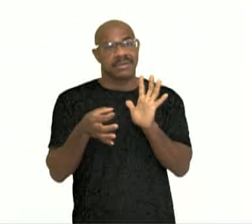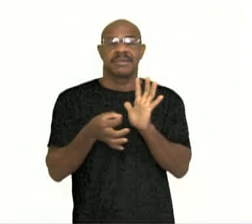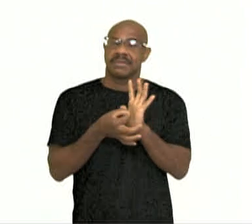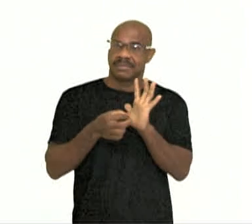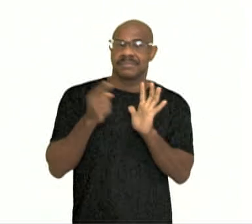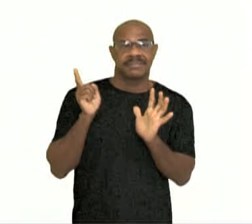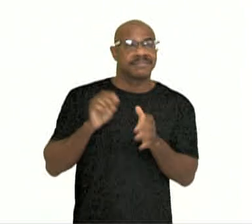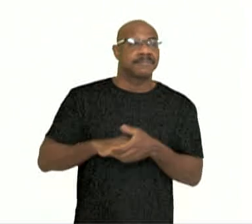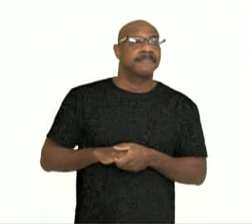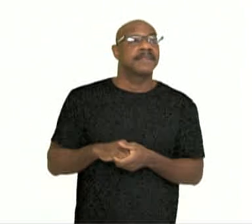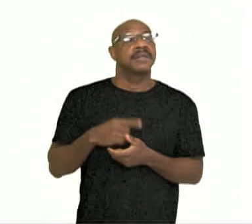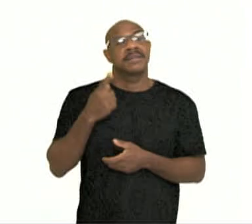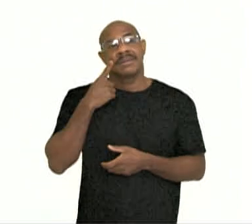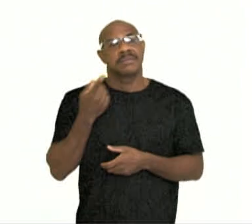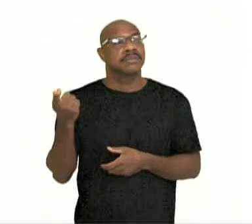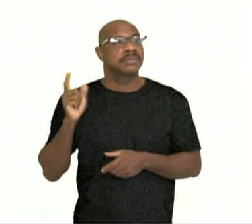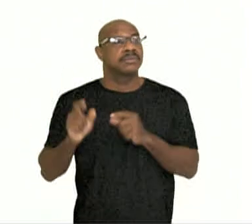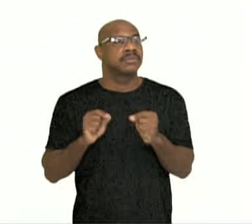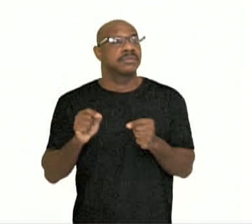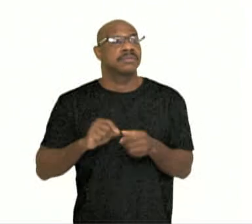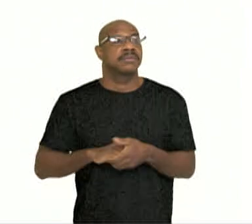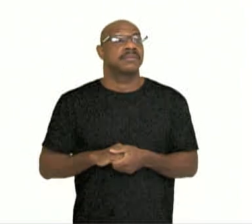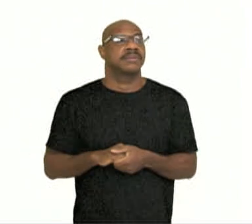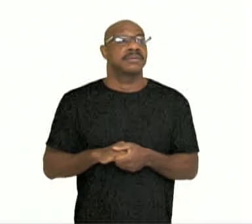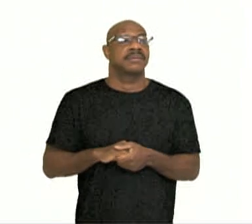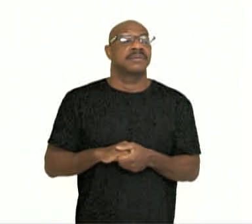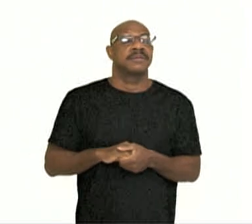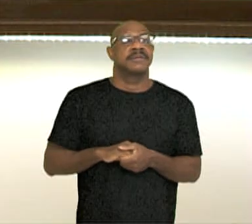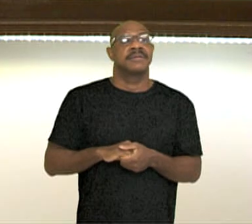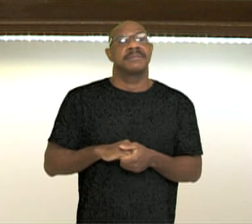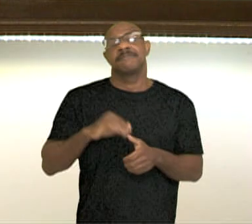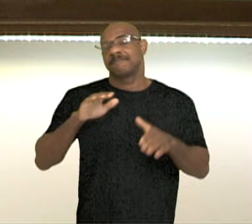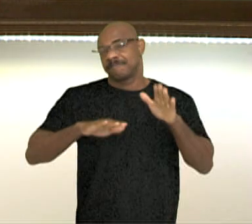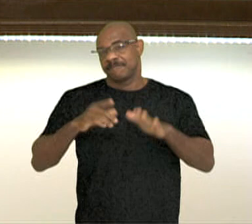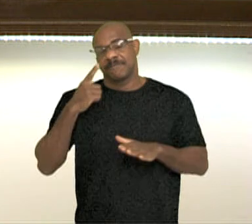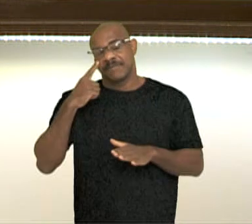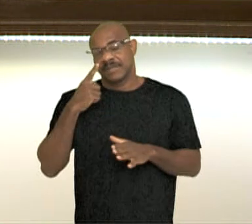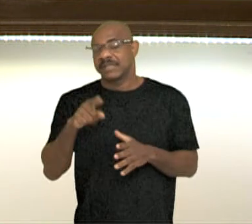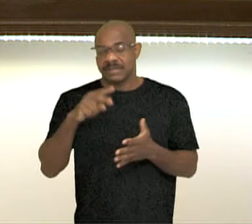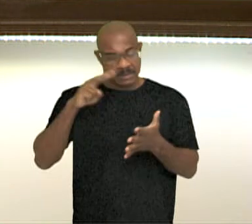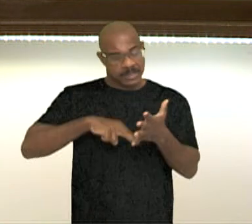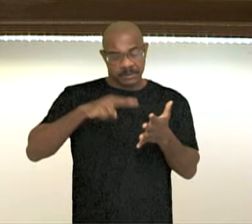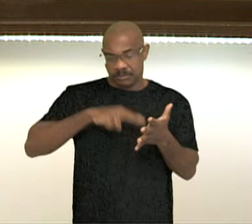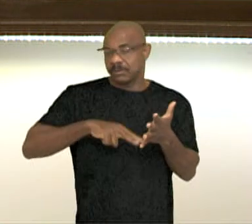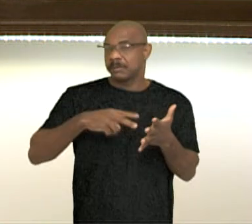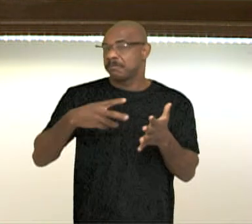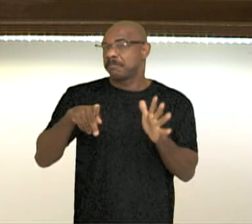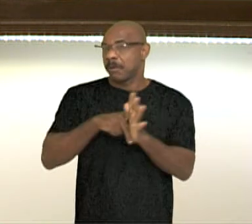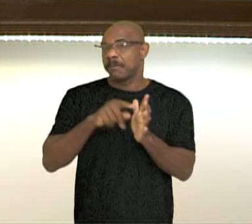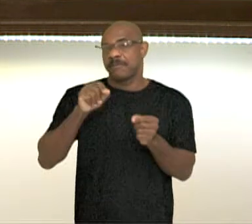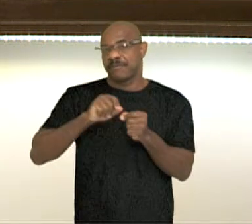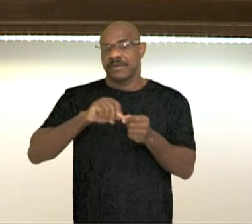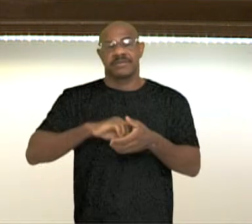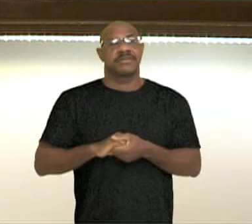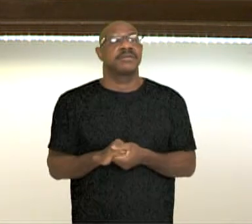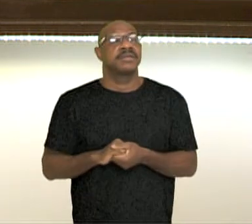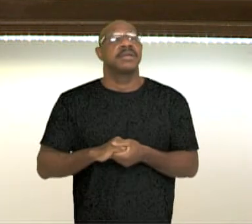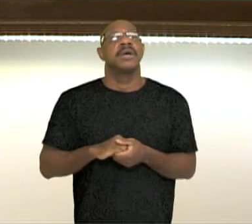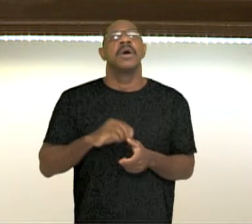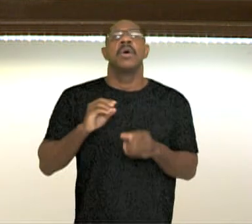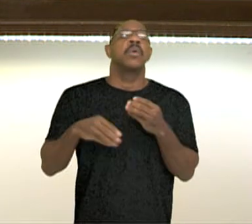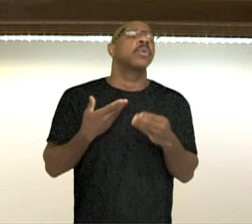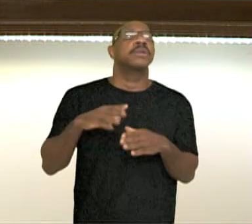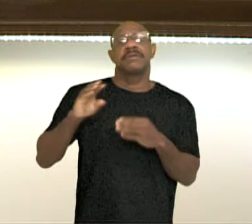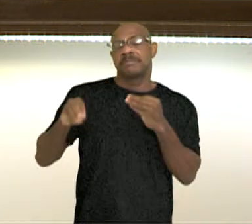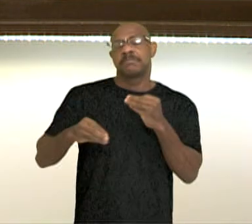Neste caso, ele está julgando ser evidente a partir das leituras que ele próprio está fazendo. Então, quando ele introduz